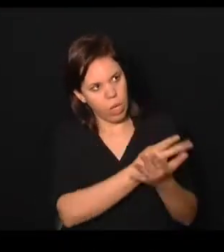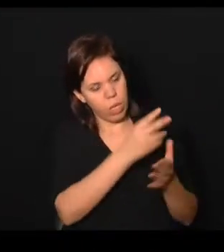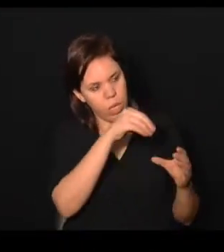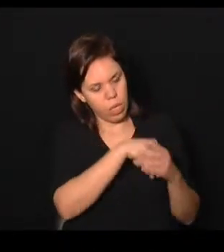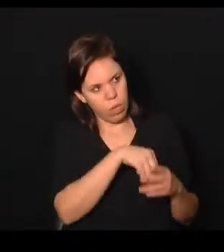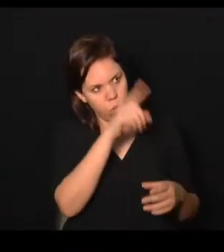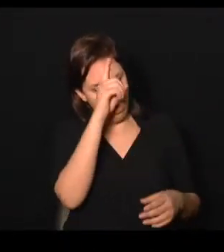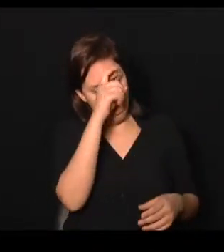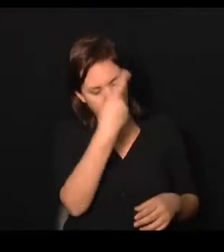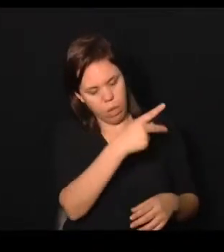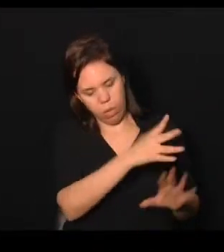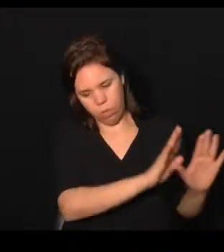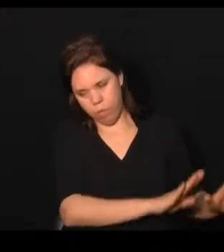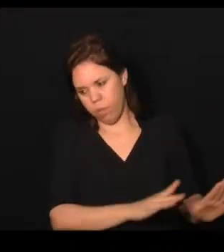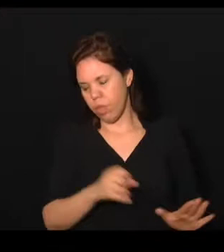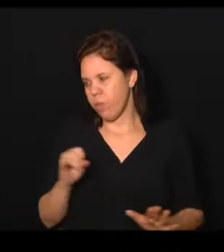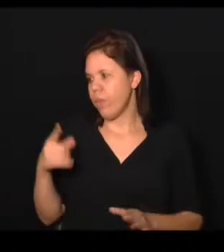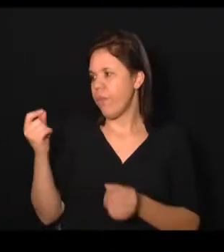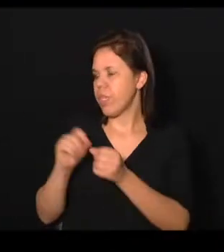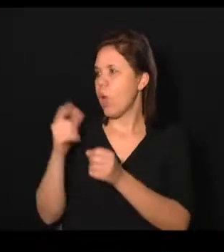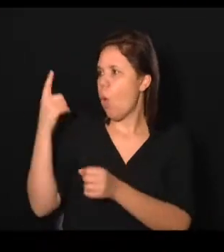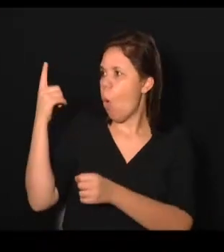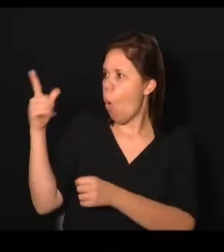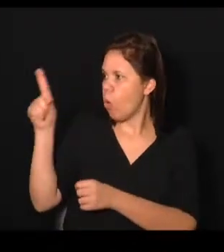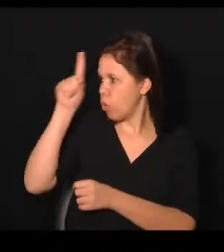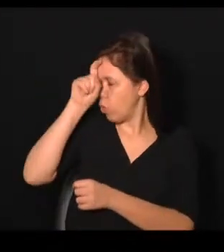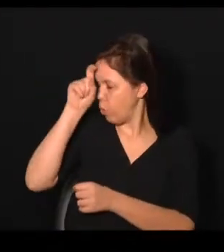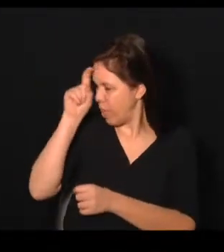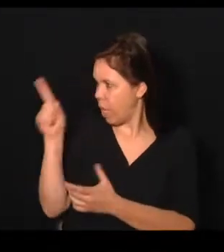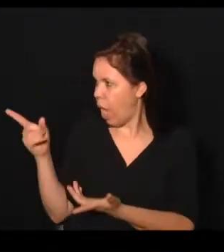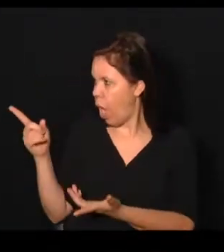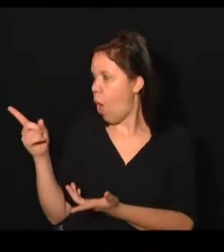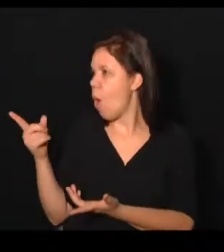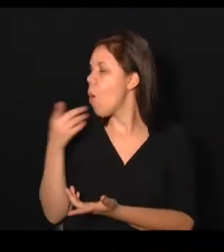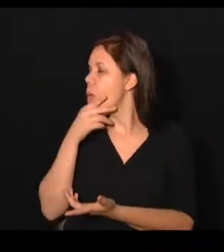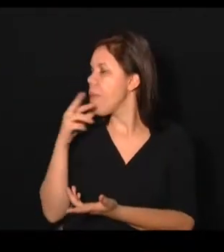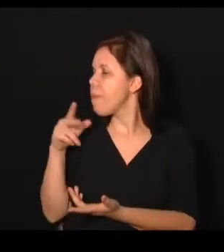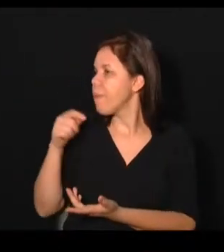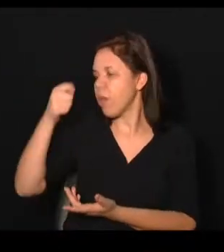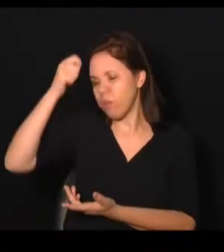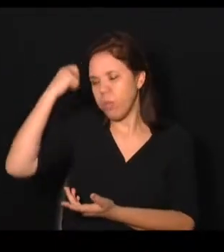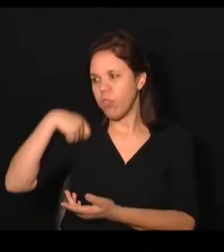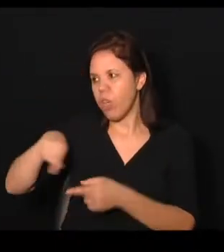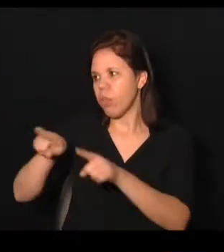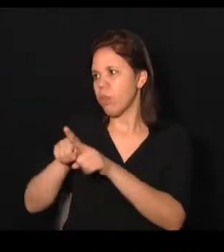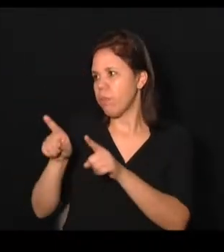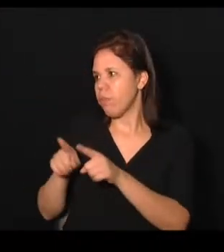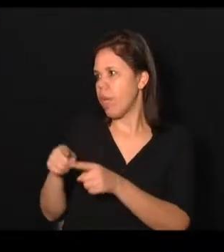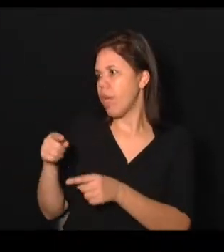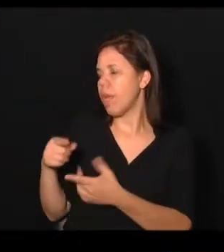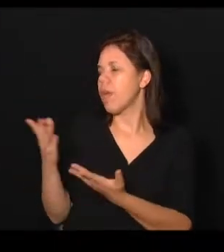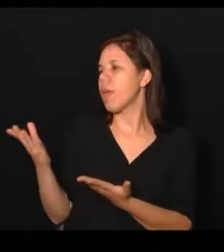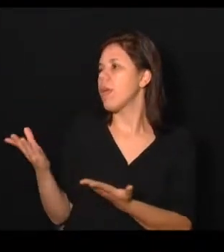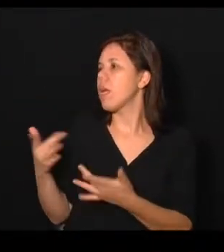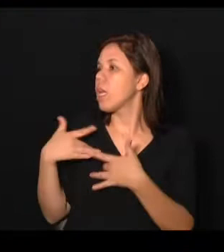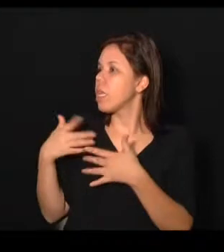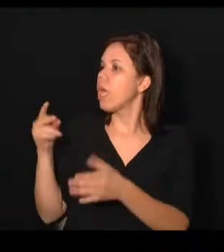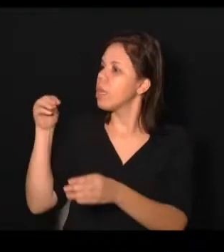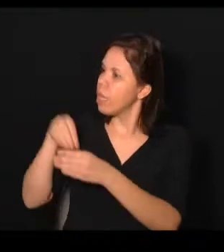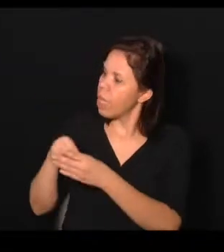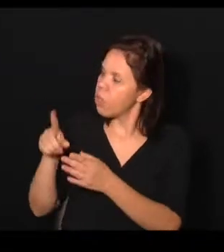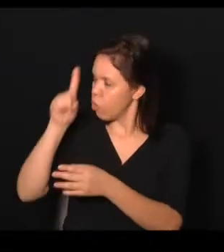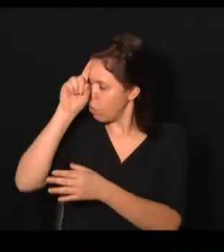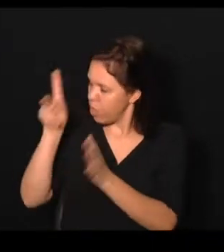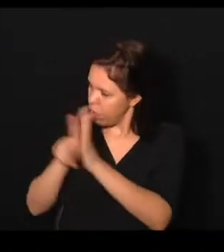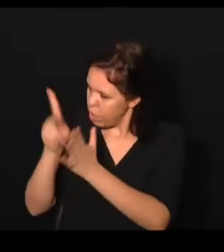vai fazer uma cirurgia no Hospital Irmãos Penteado Santa Casa de Campinas, é interessante que você faça a doação no Hospital